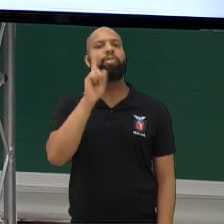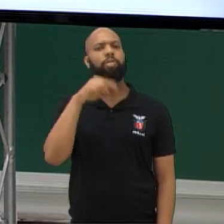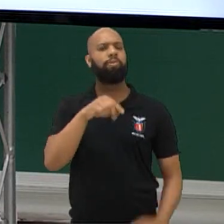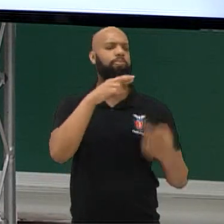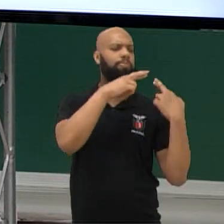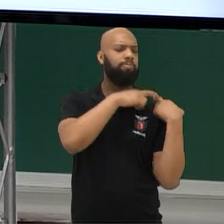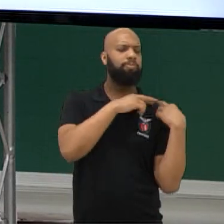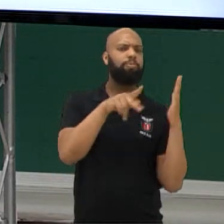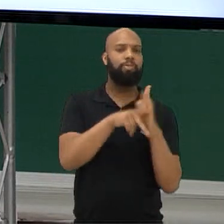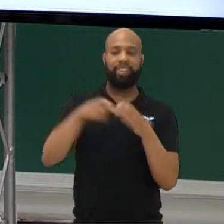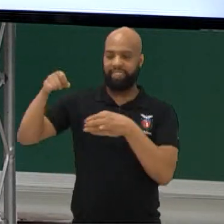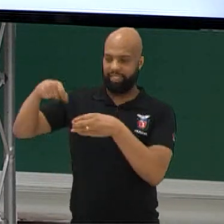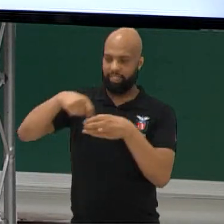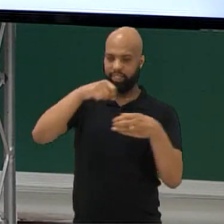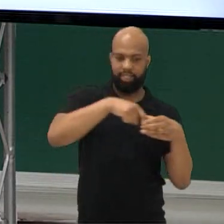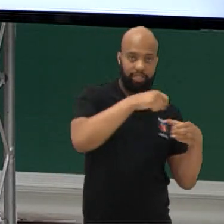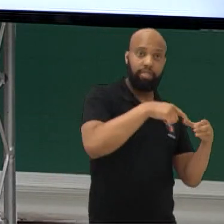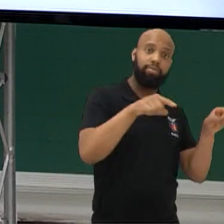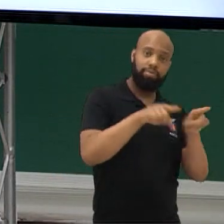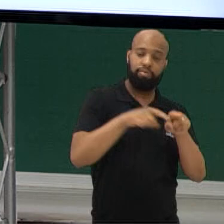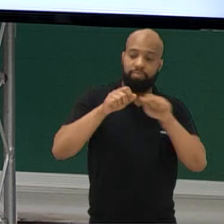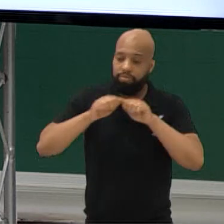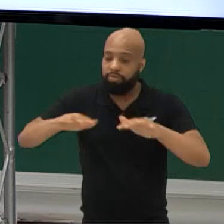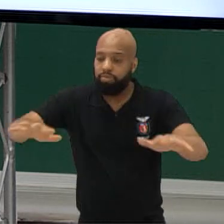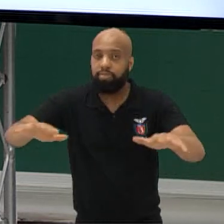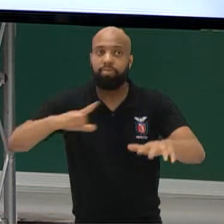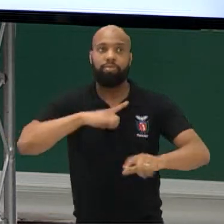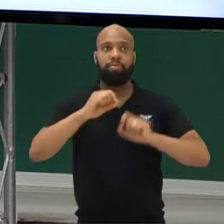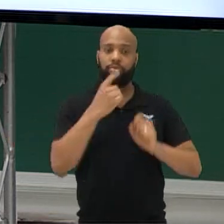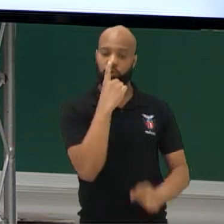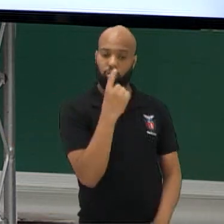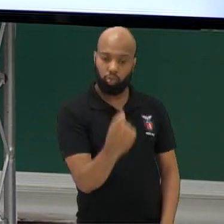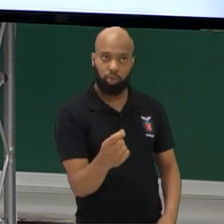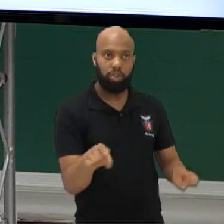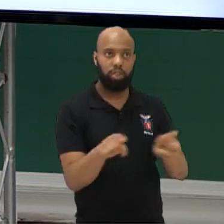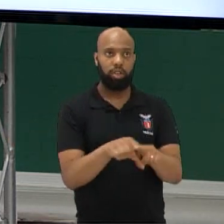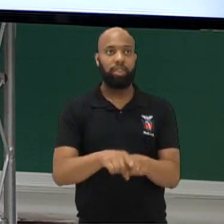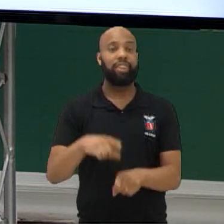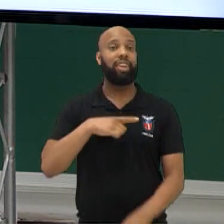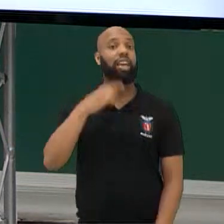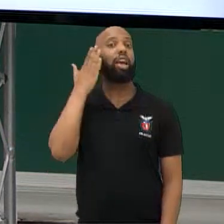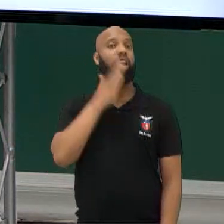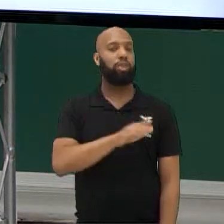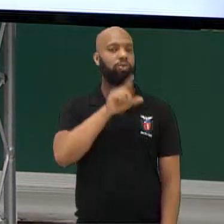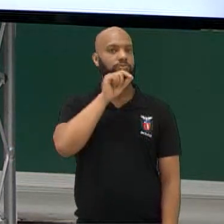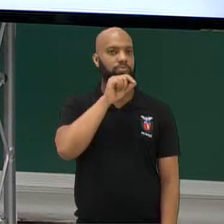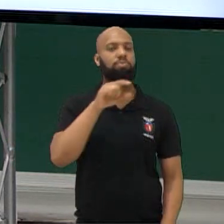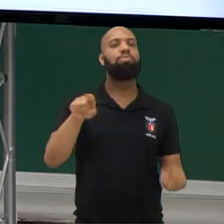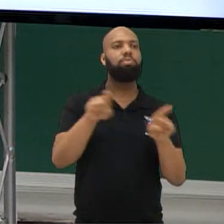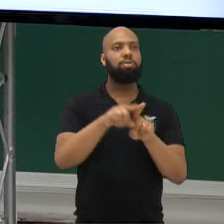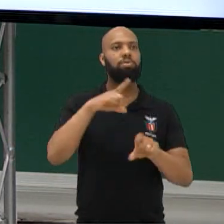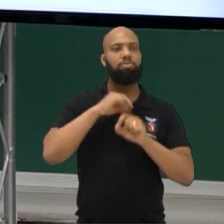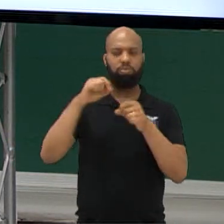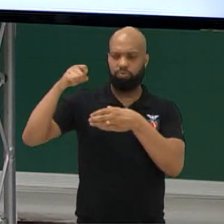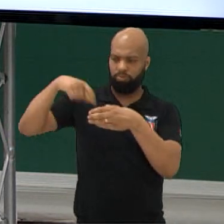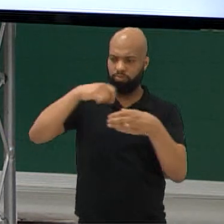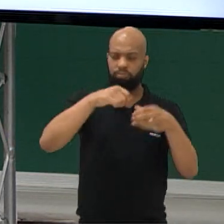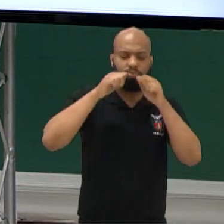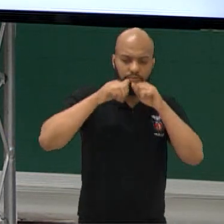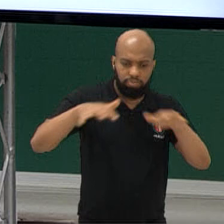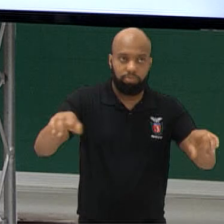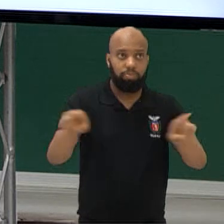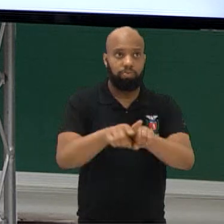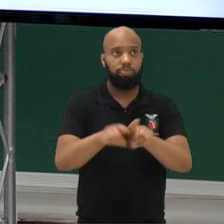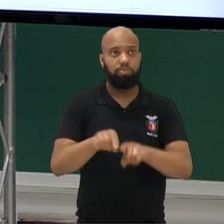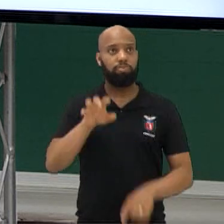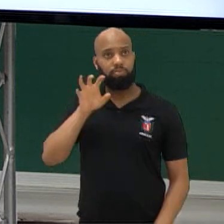sementes, como nós temos, por exemplo, aqui, o tucano e a gralha azul. Além disso, de ser dispersador de sementes, Essas